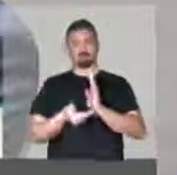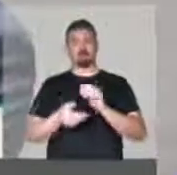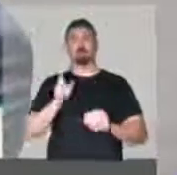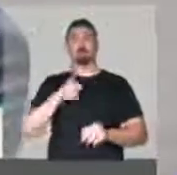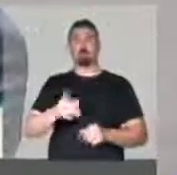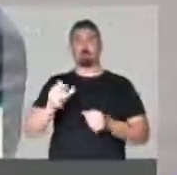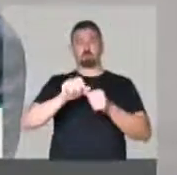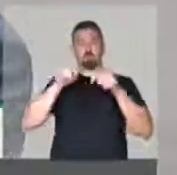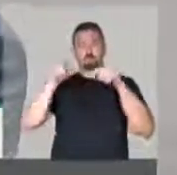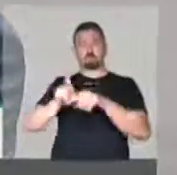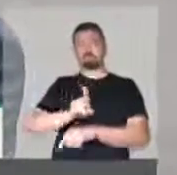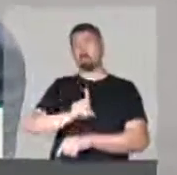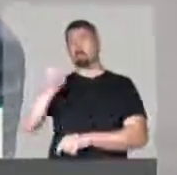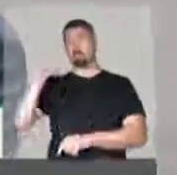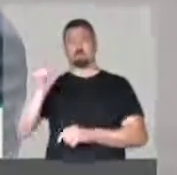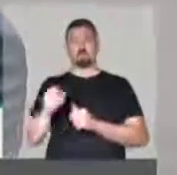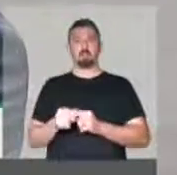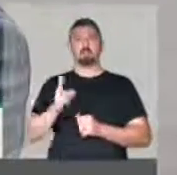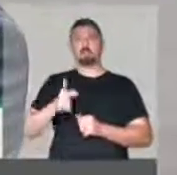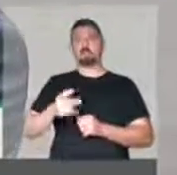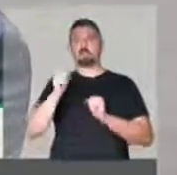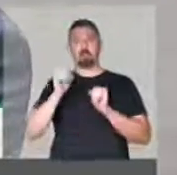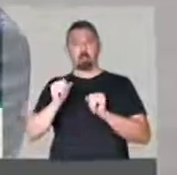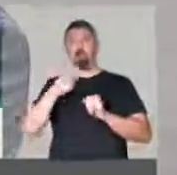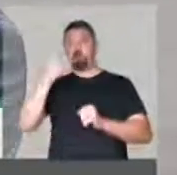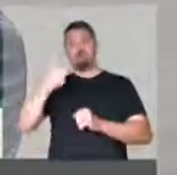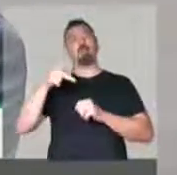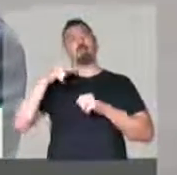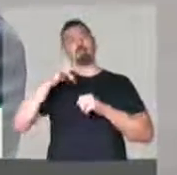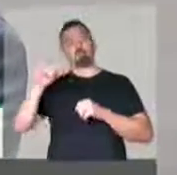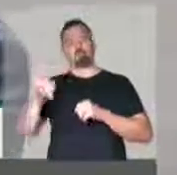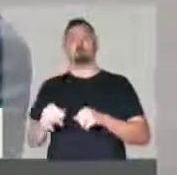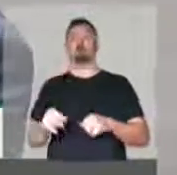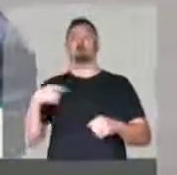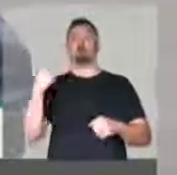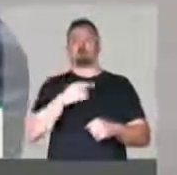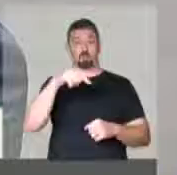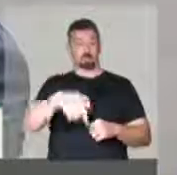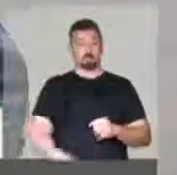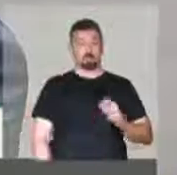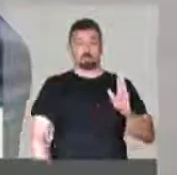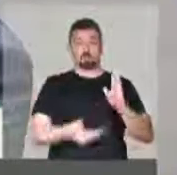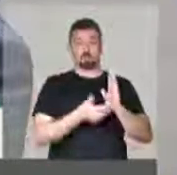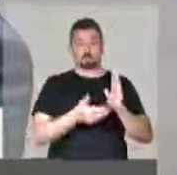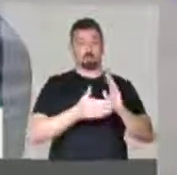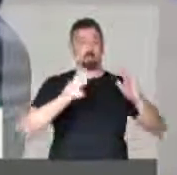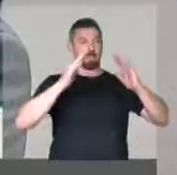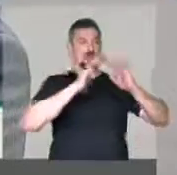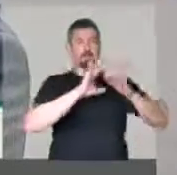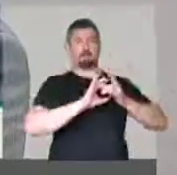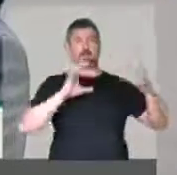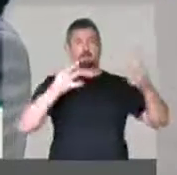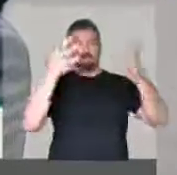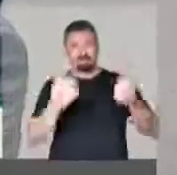e continua fazendo essa defesa sempre que pode. Não podemos, como Casa da Democracia,